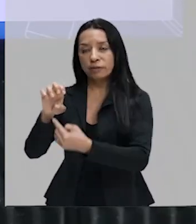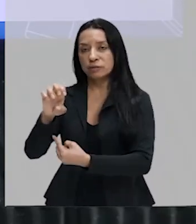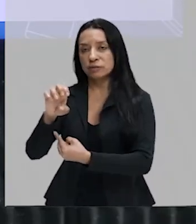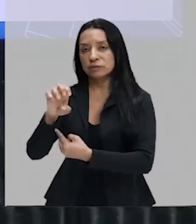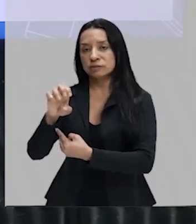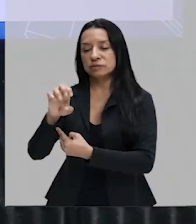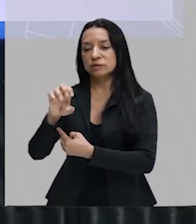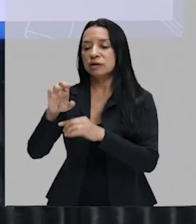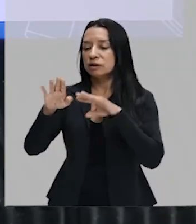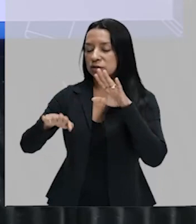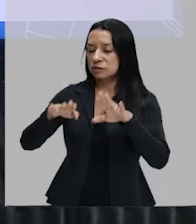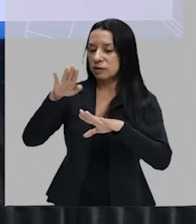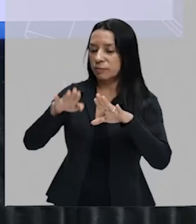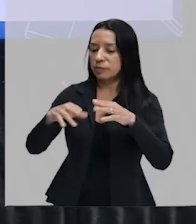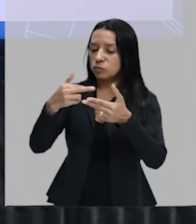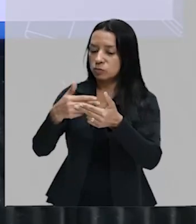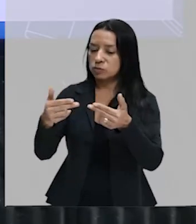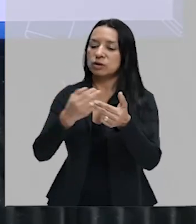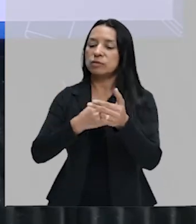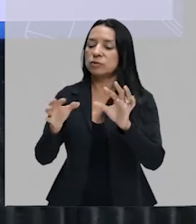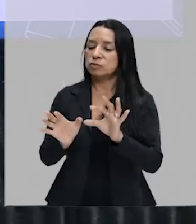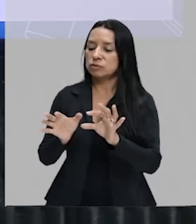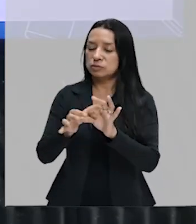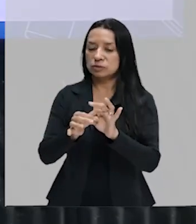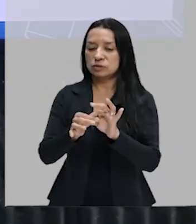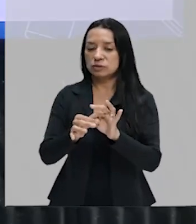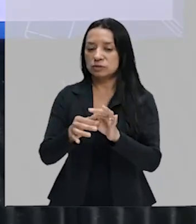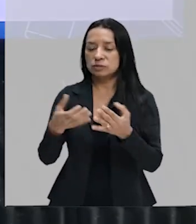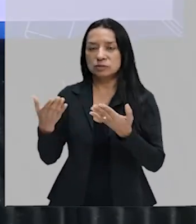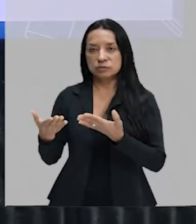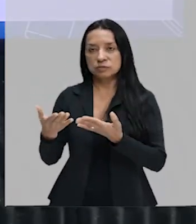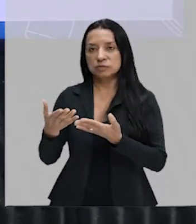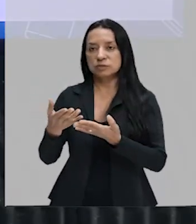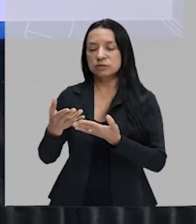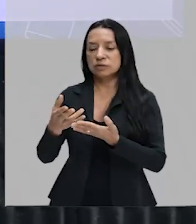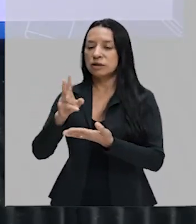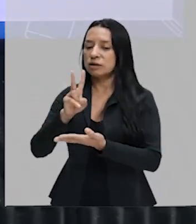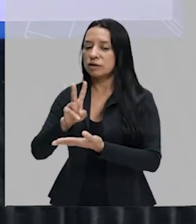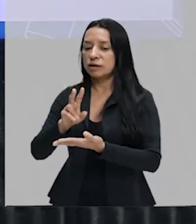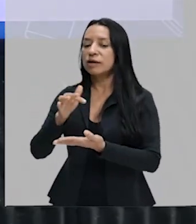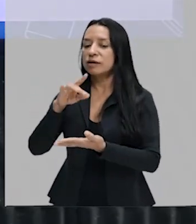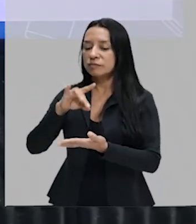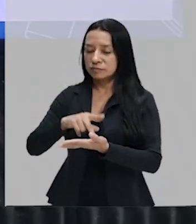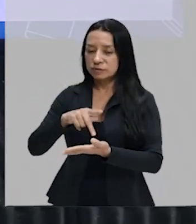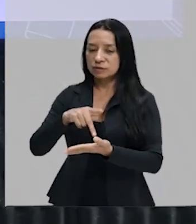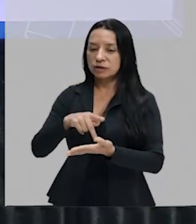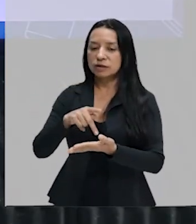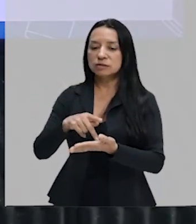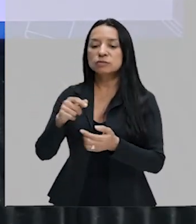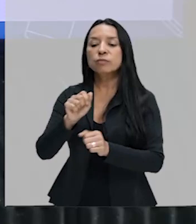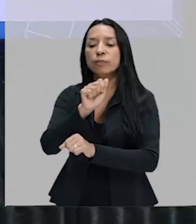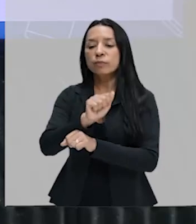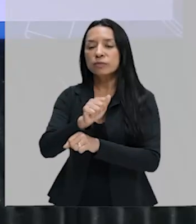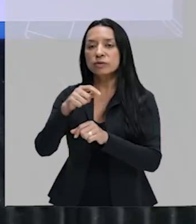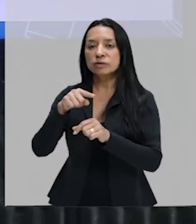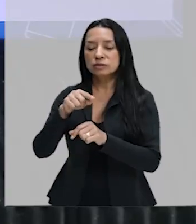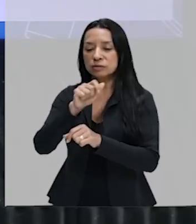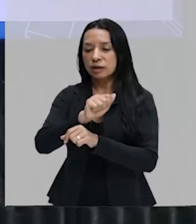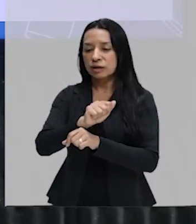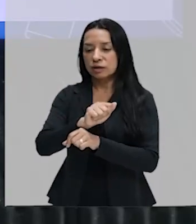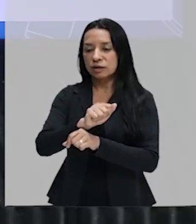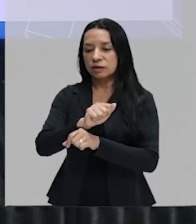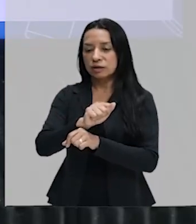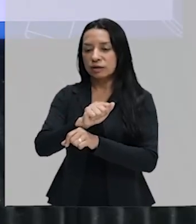elementos associados. No caso aqui, ó, verdade, justamente porque o A, ele é elemento, sim,